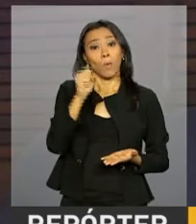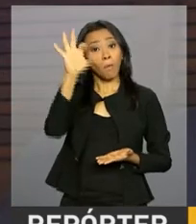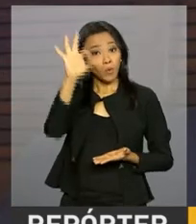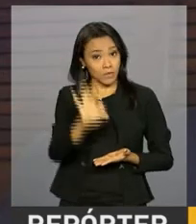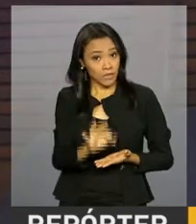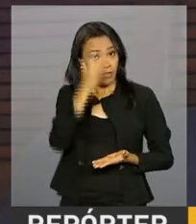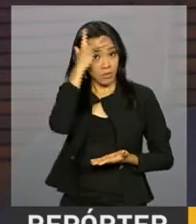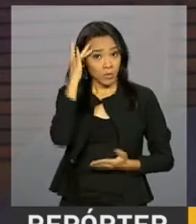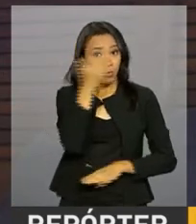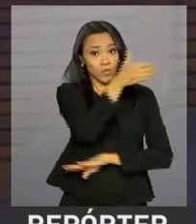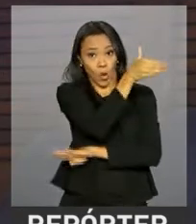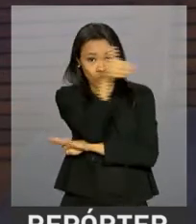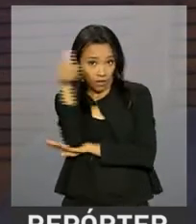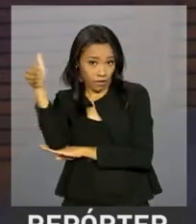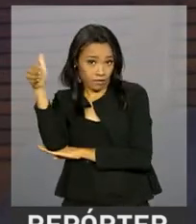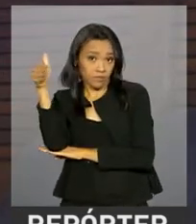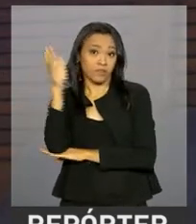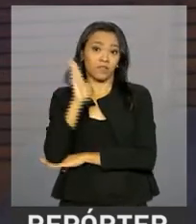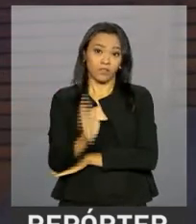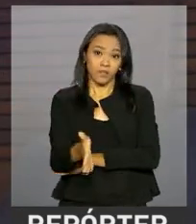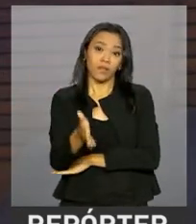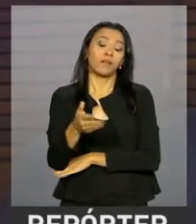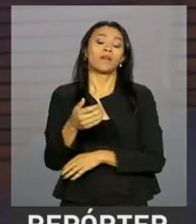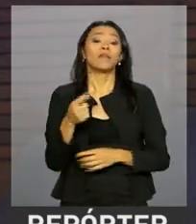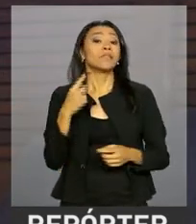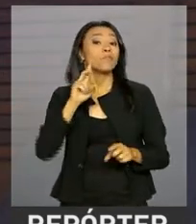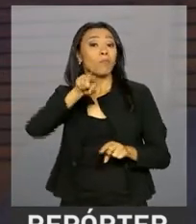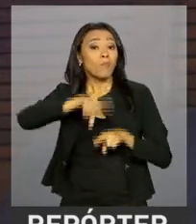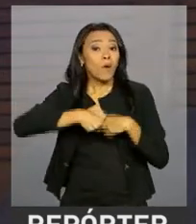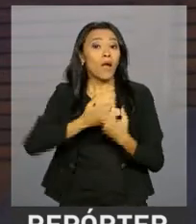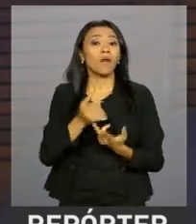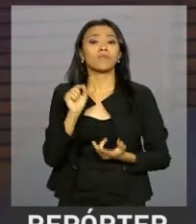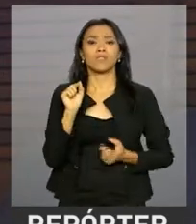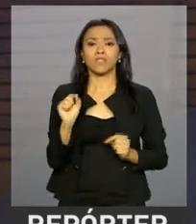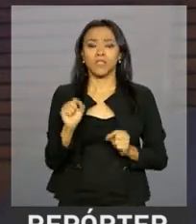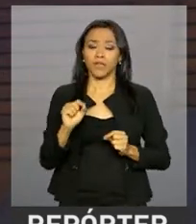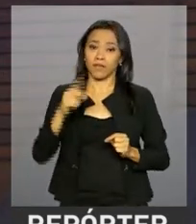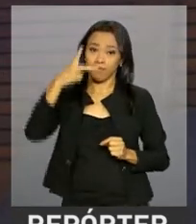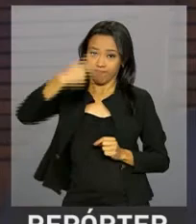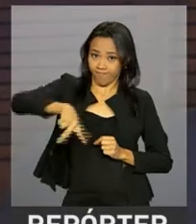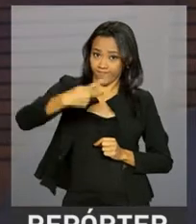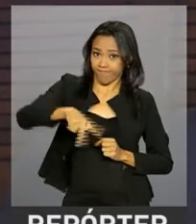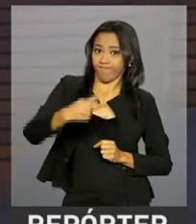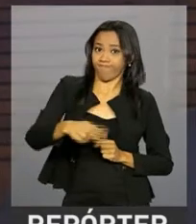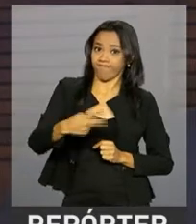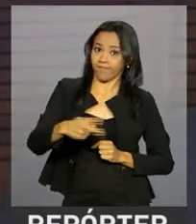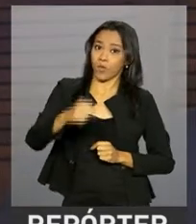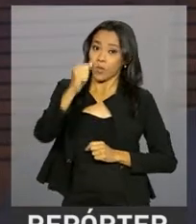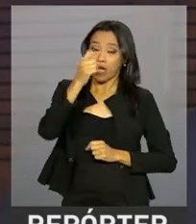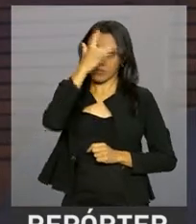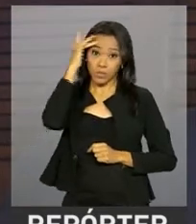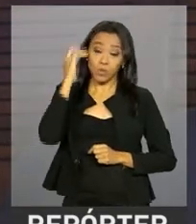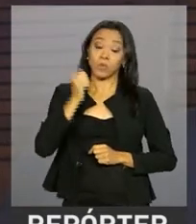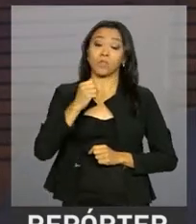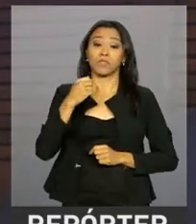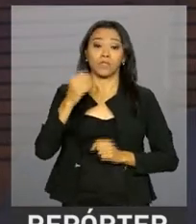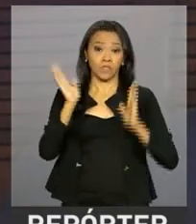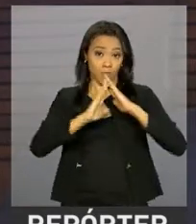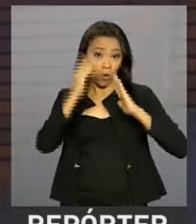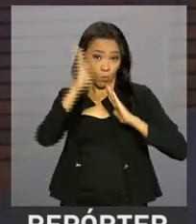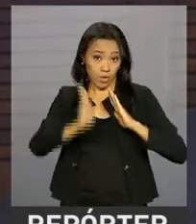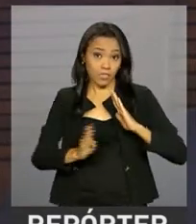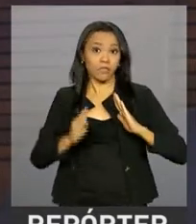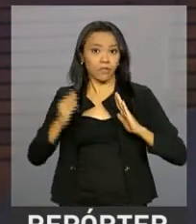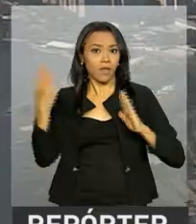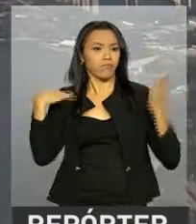isso influenciado claro é pelo mercado nacional é o brasileiro está viajando mais pra dentro do